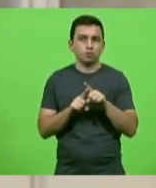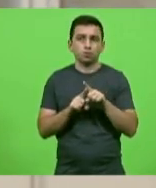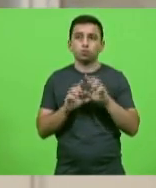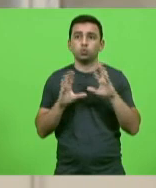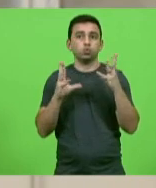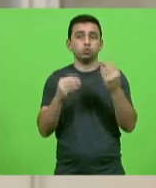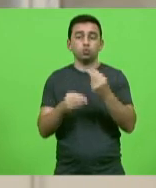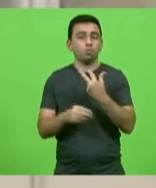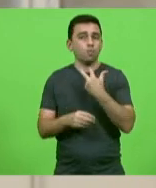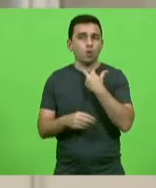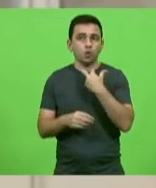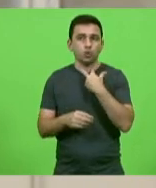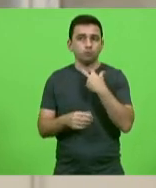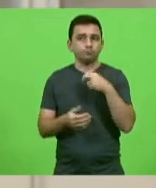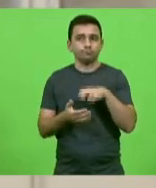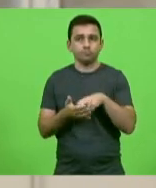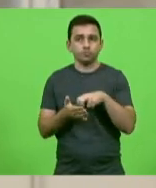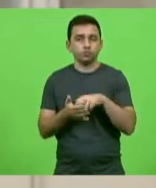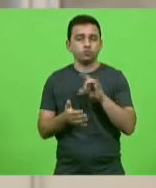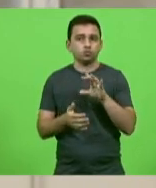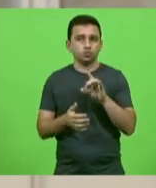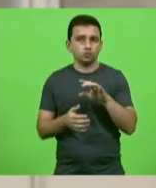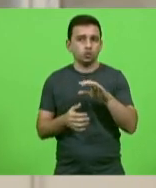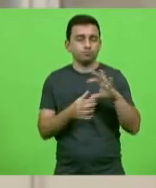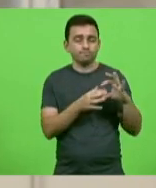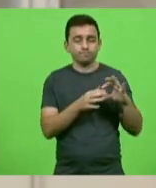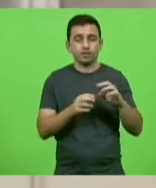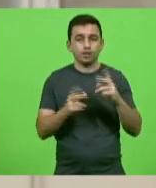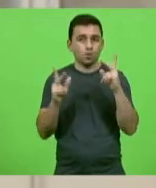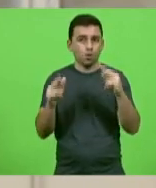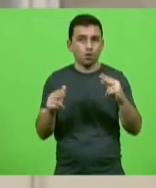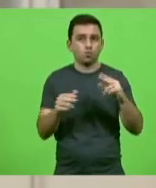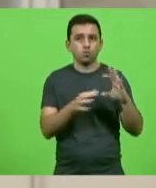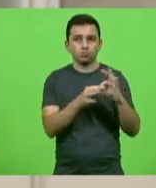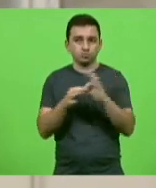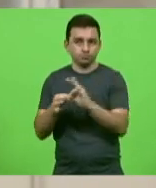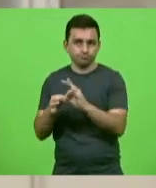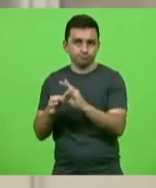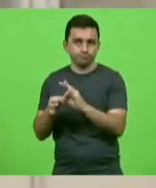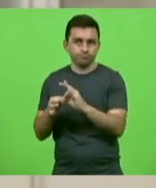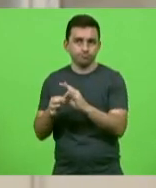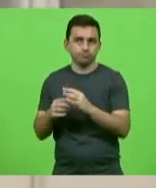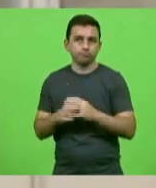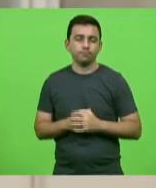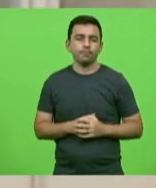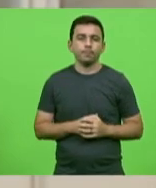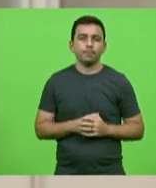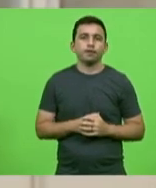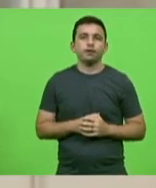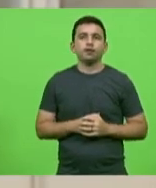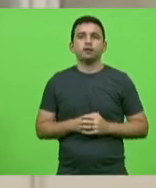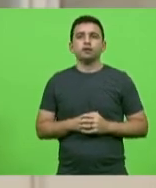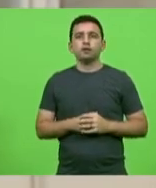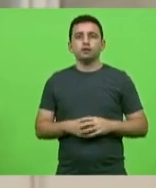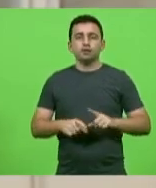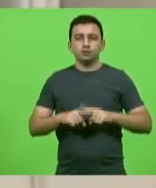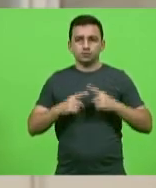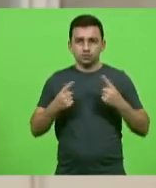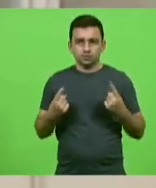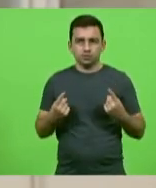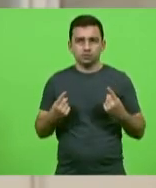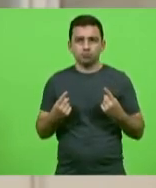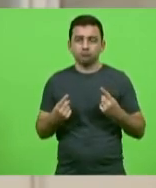ninguém pode ser condenado é uma Vez pelo mesmo contexto fático e pelo exposto impõe-se